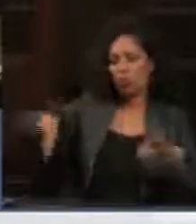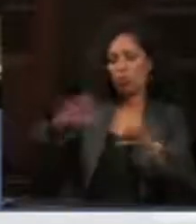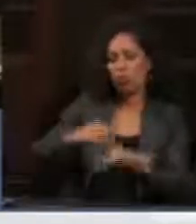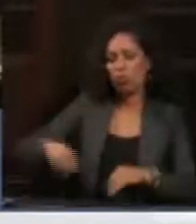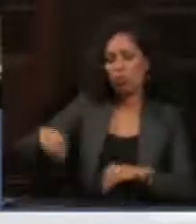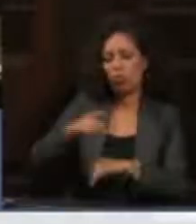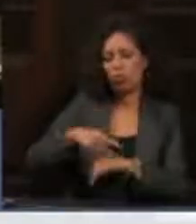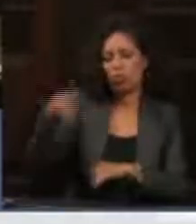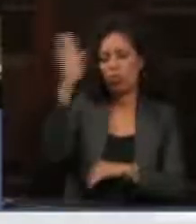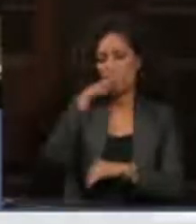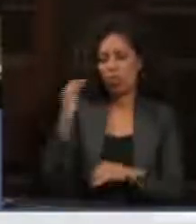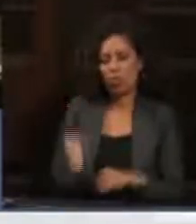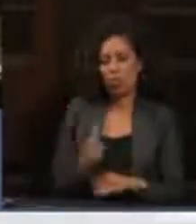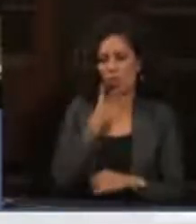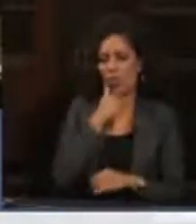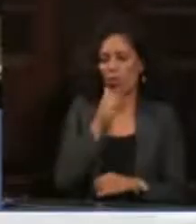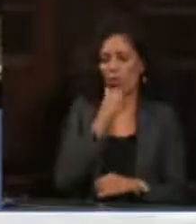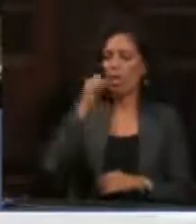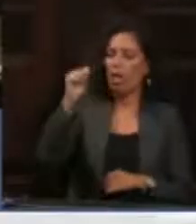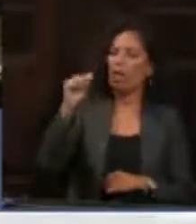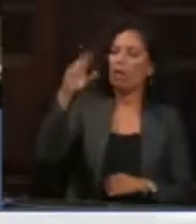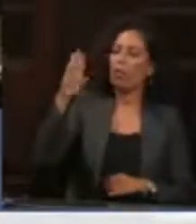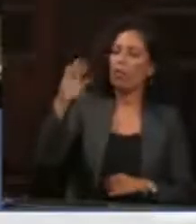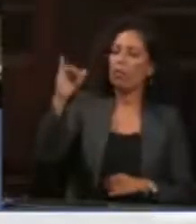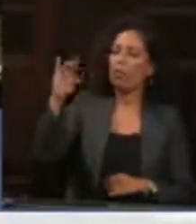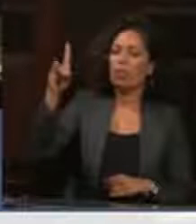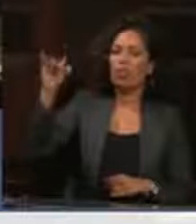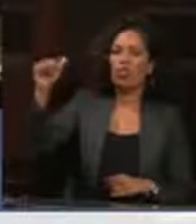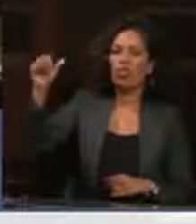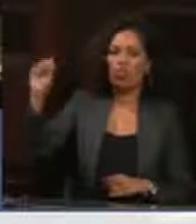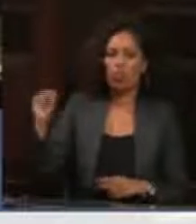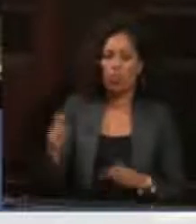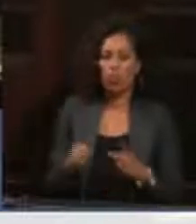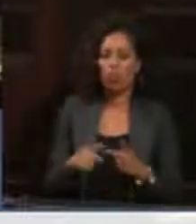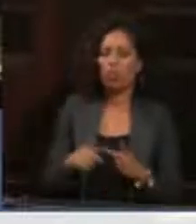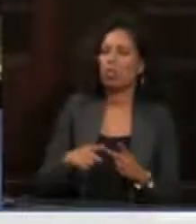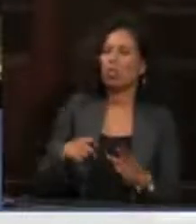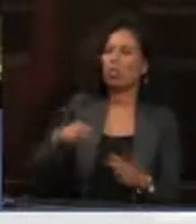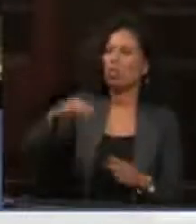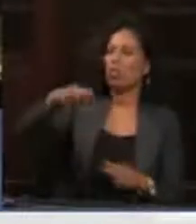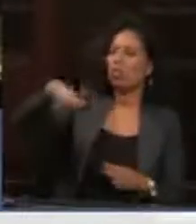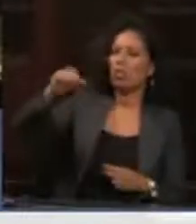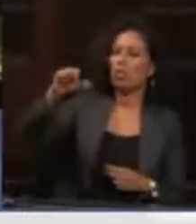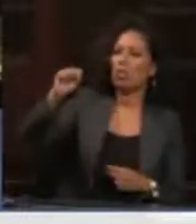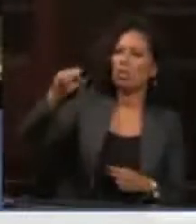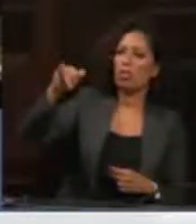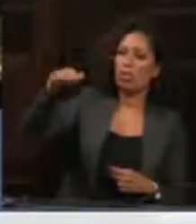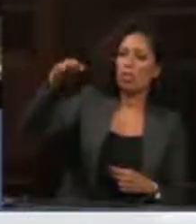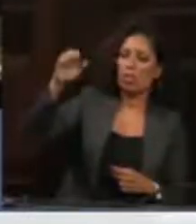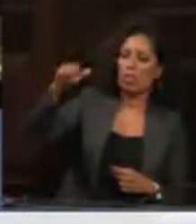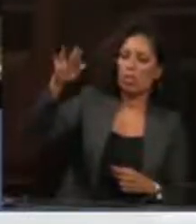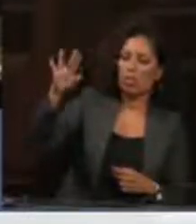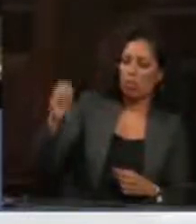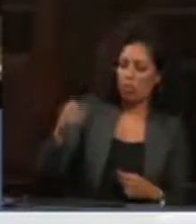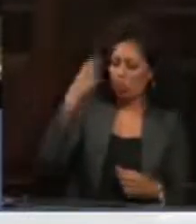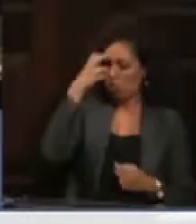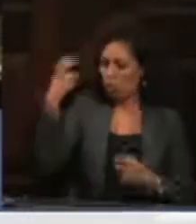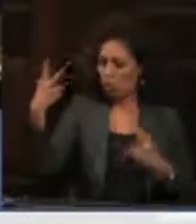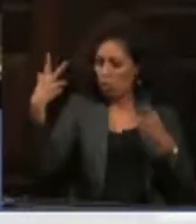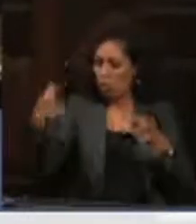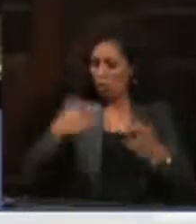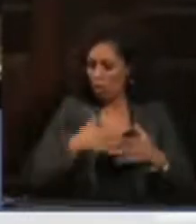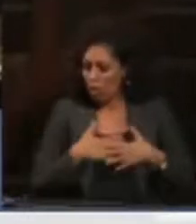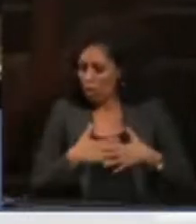do Nascimento, homem negro, intelectual, assim como eu, assim como a vereadora executada Marielle